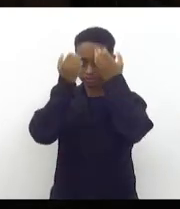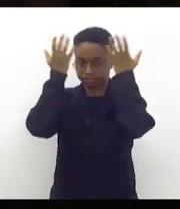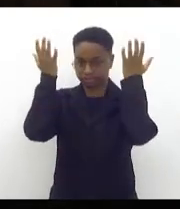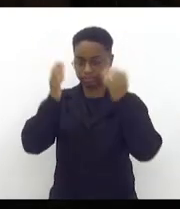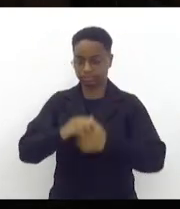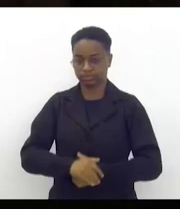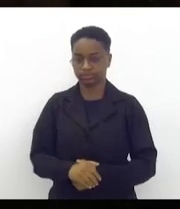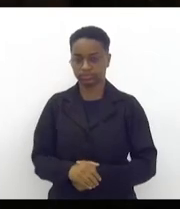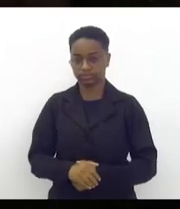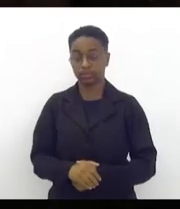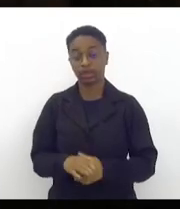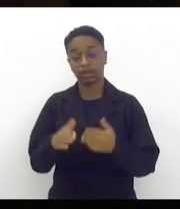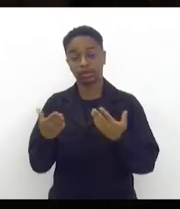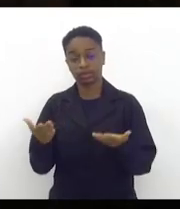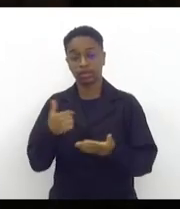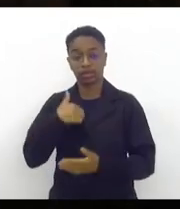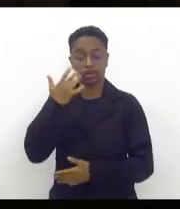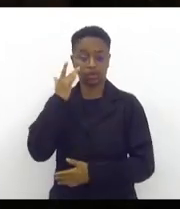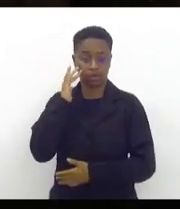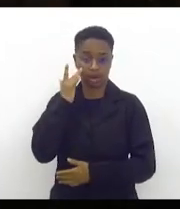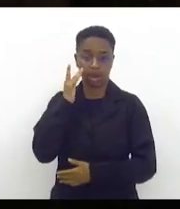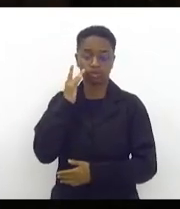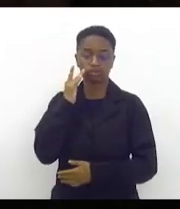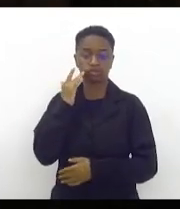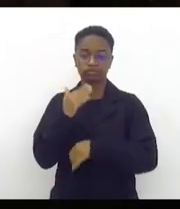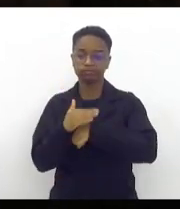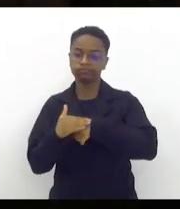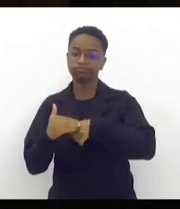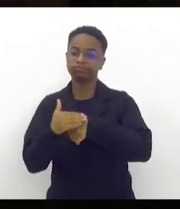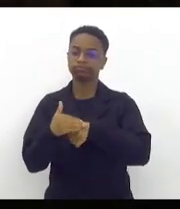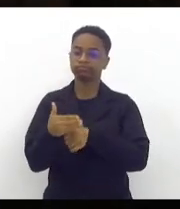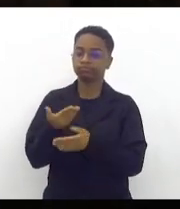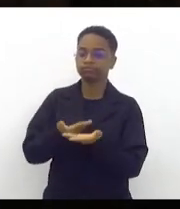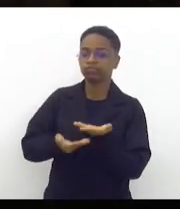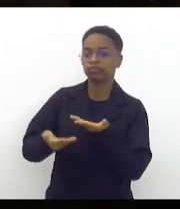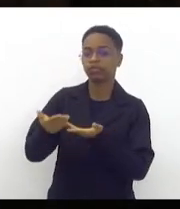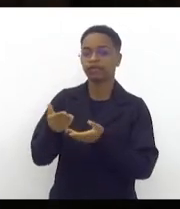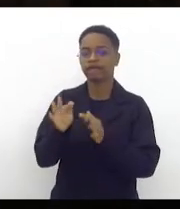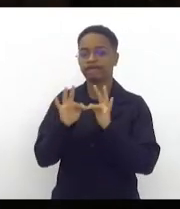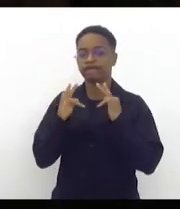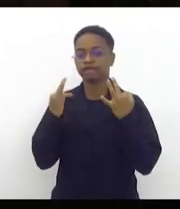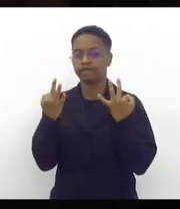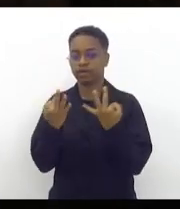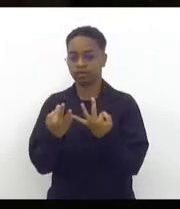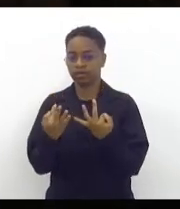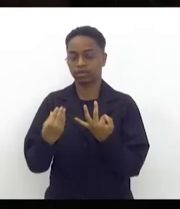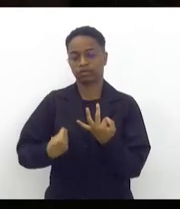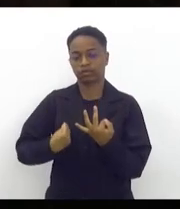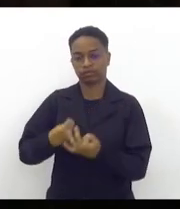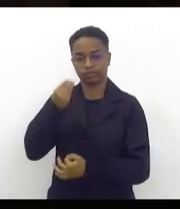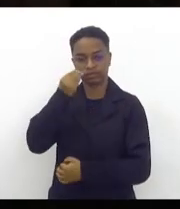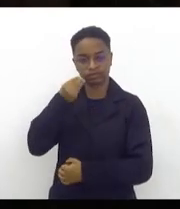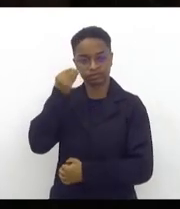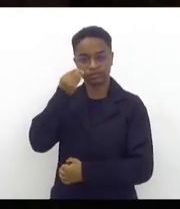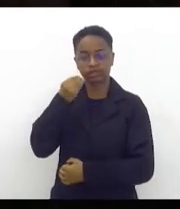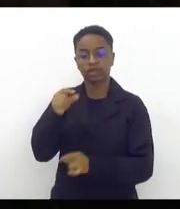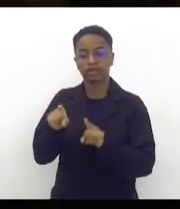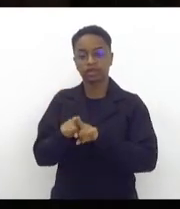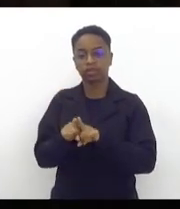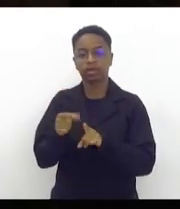hiperatividade. Eu acho que isso é um alento para as famílias que vivem isso. Eu acho que isso é